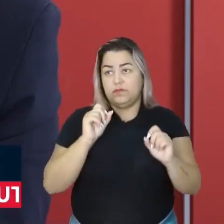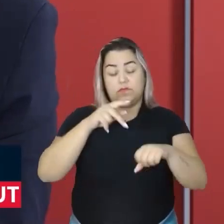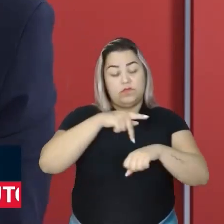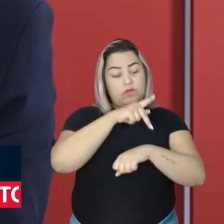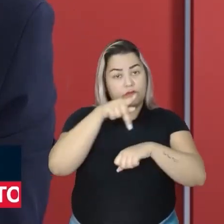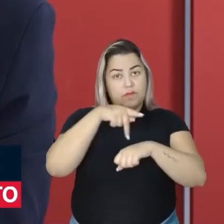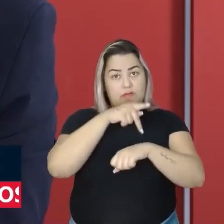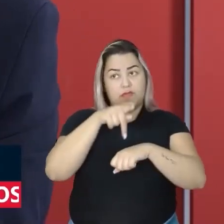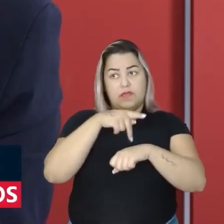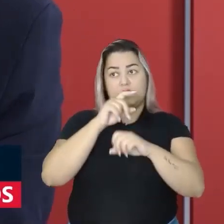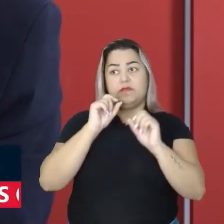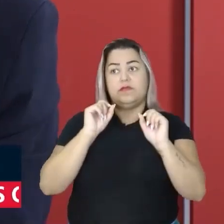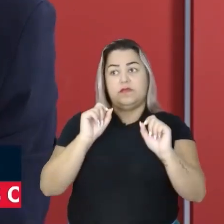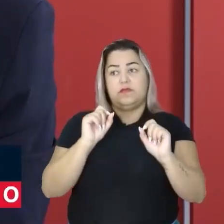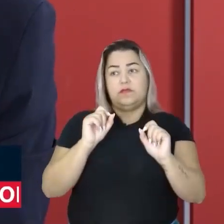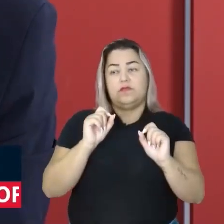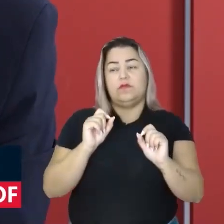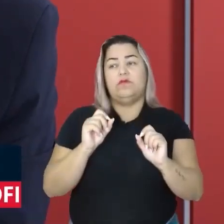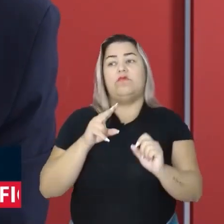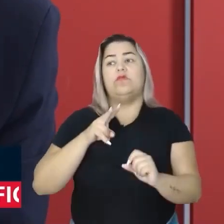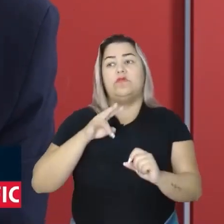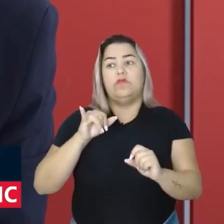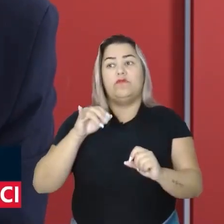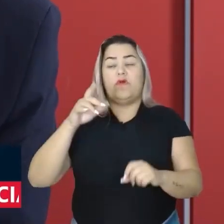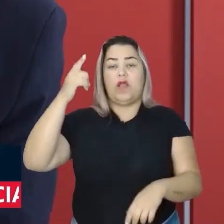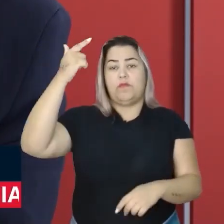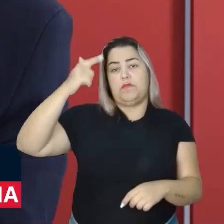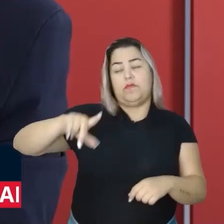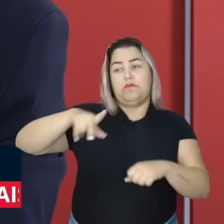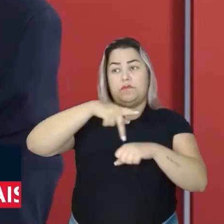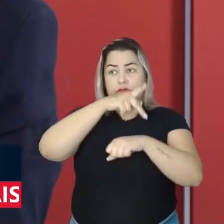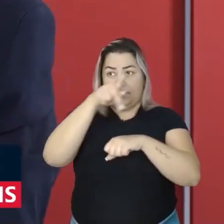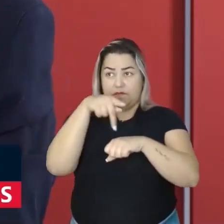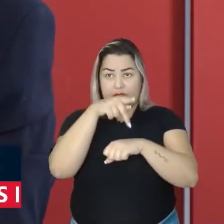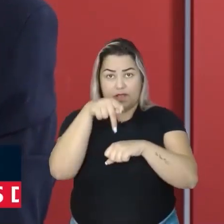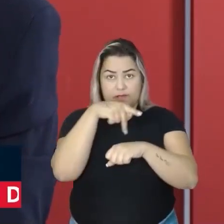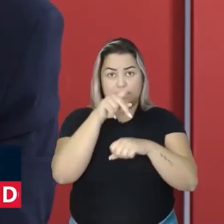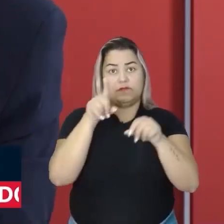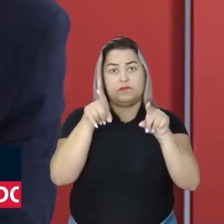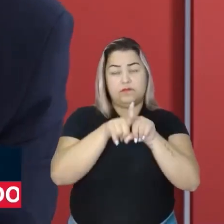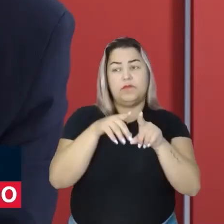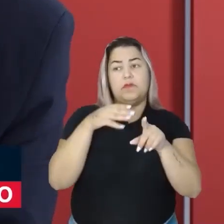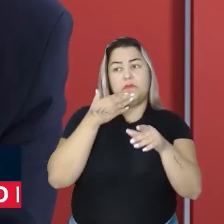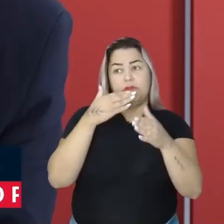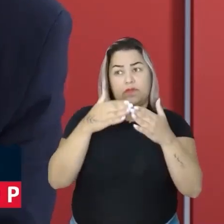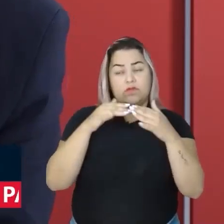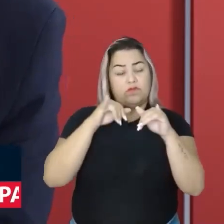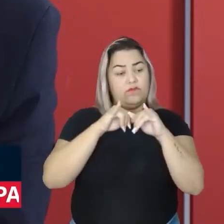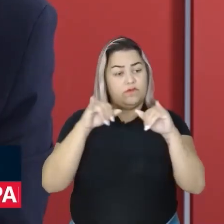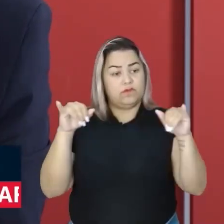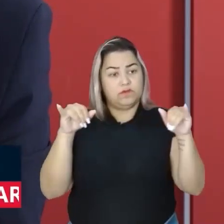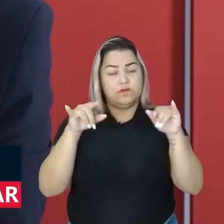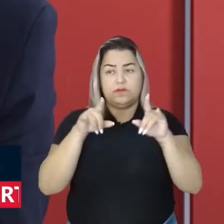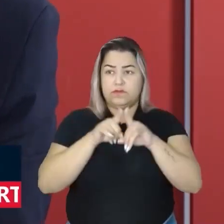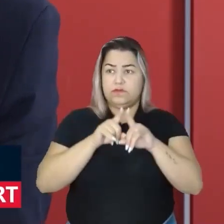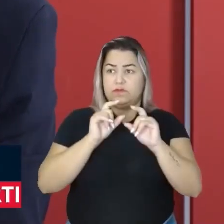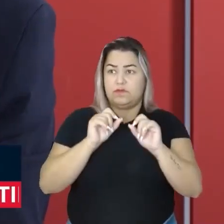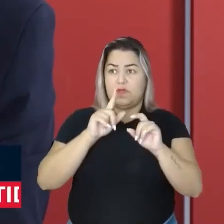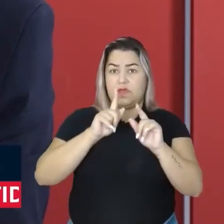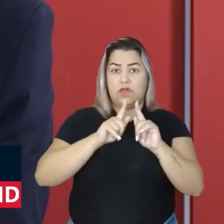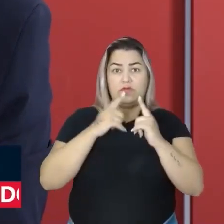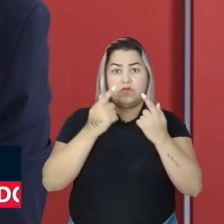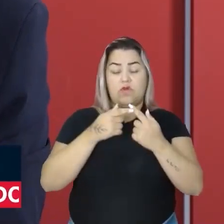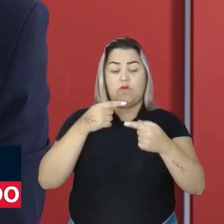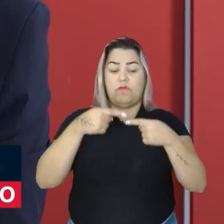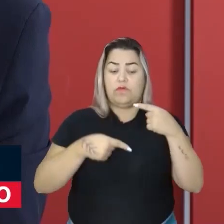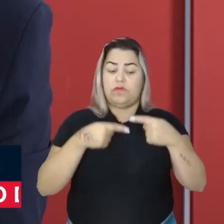país. Quando ele vai para todos os outros países, quando ele pede para nós divulgarmos e colocar na geopolítica mundial, eu sempre